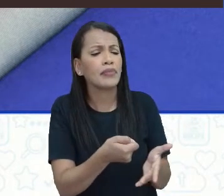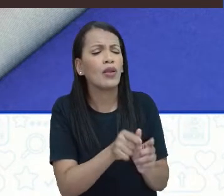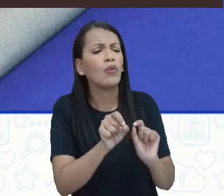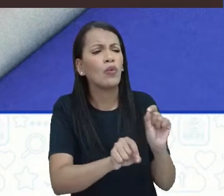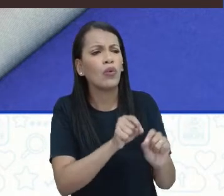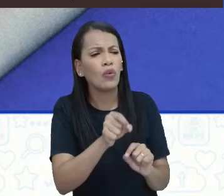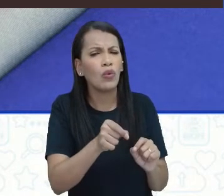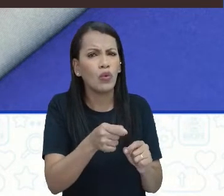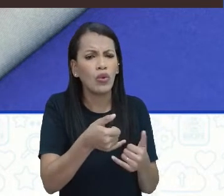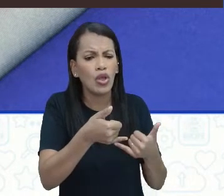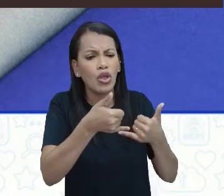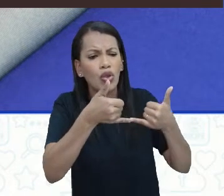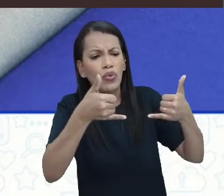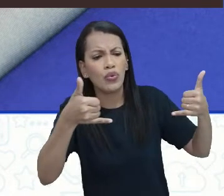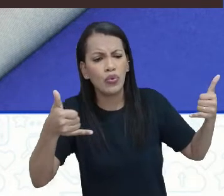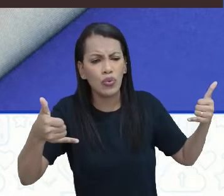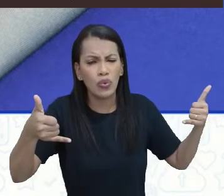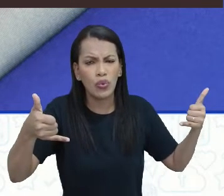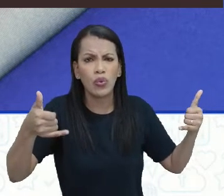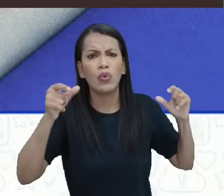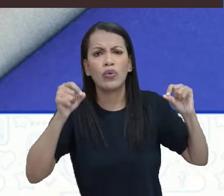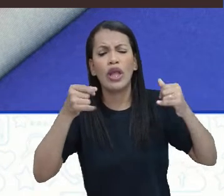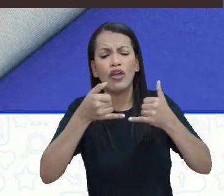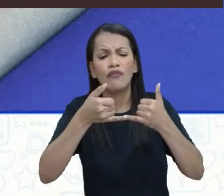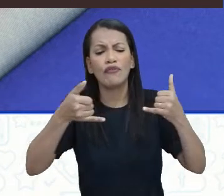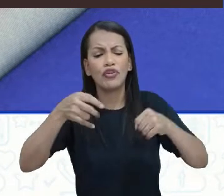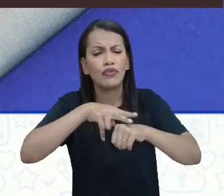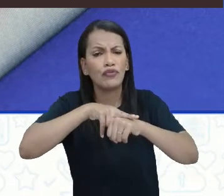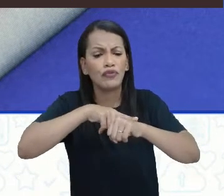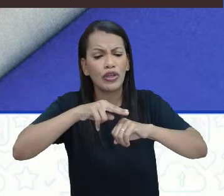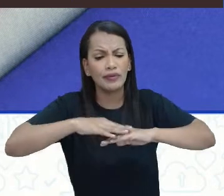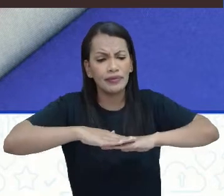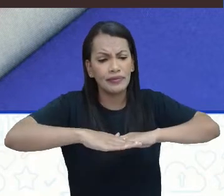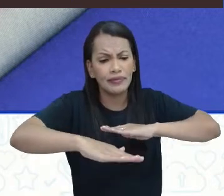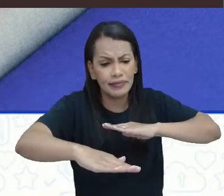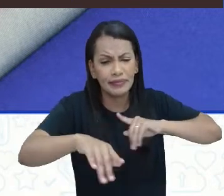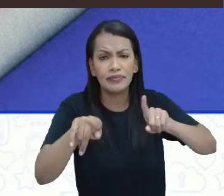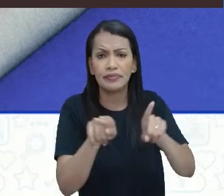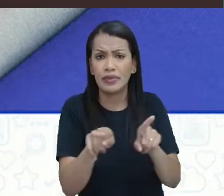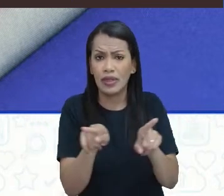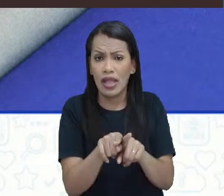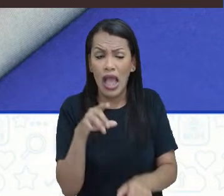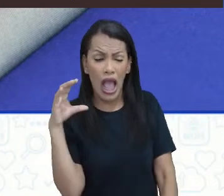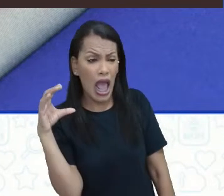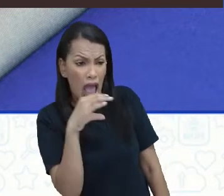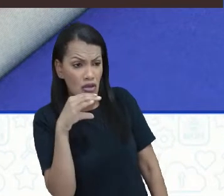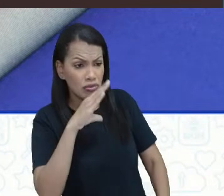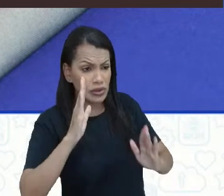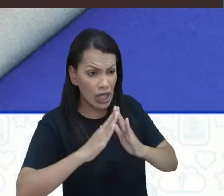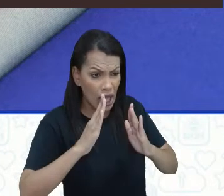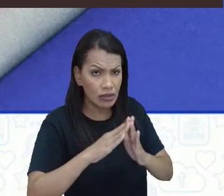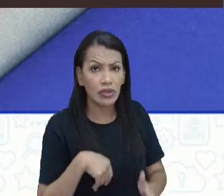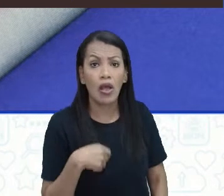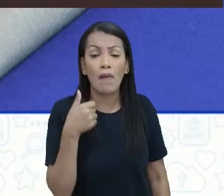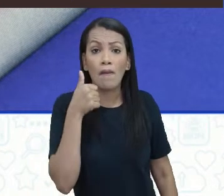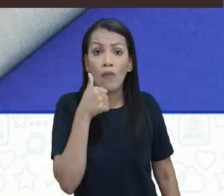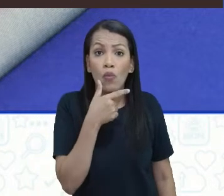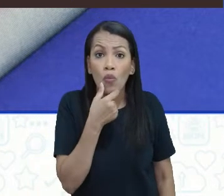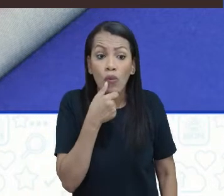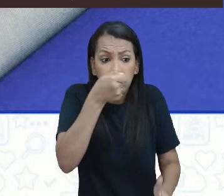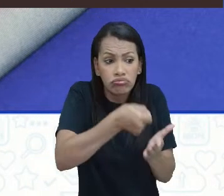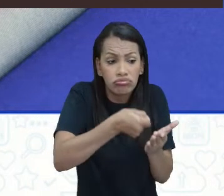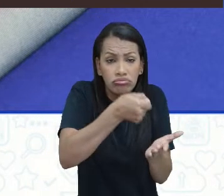tijolo, fios verdes para os batentes e pressa para a casa acontecer. Então ele meio que obrigou que a moça